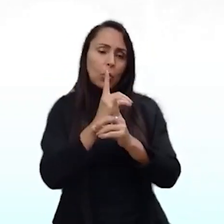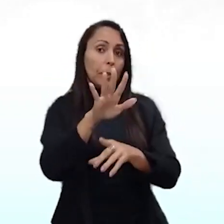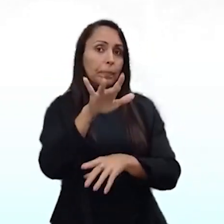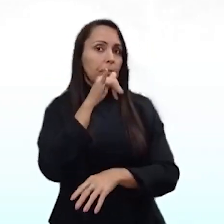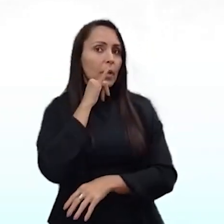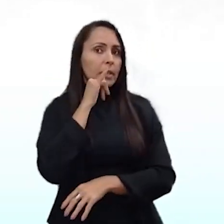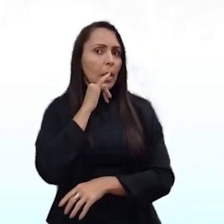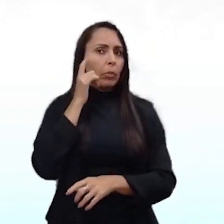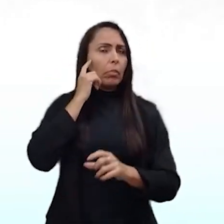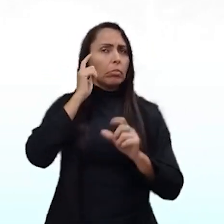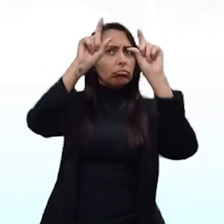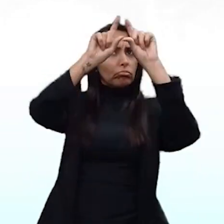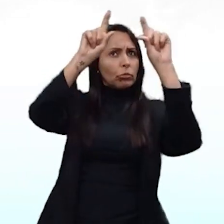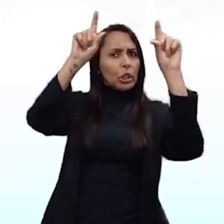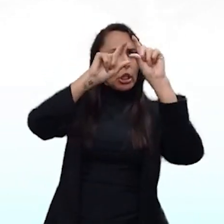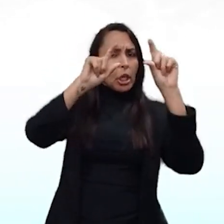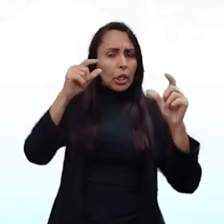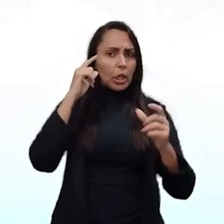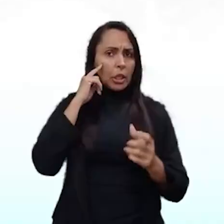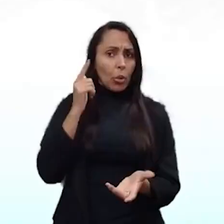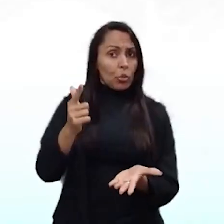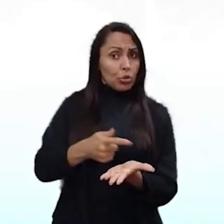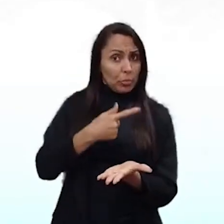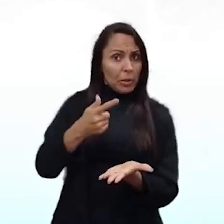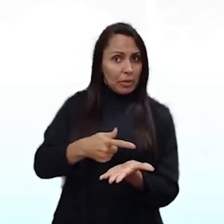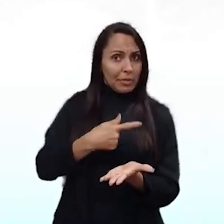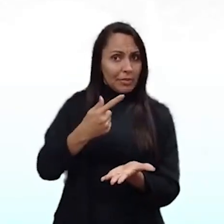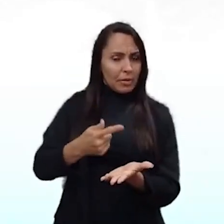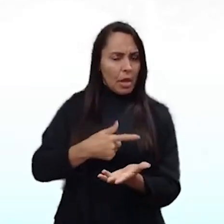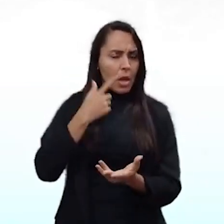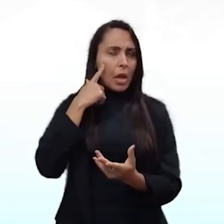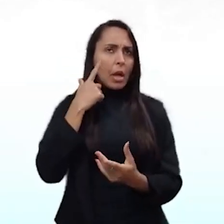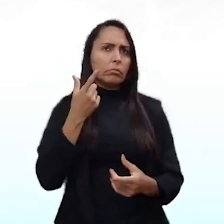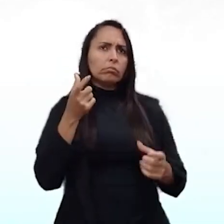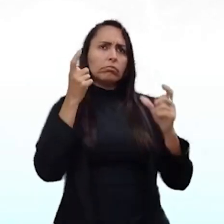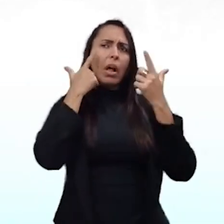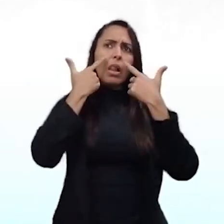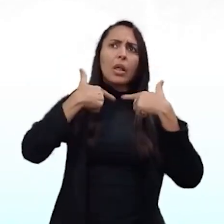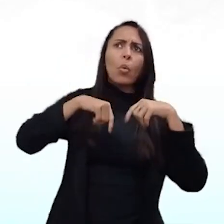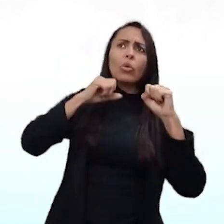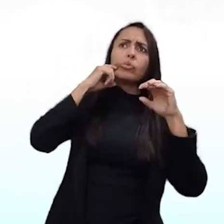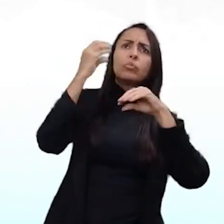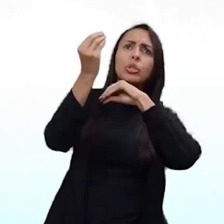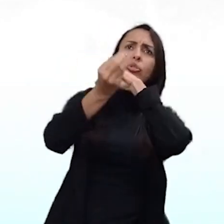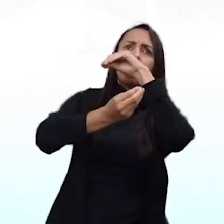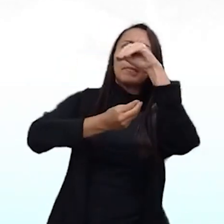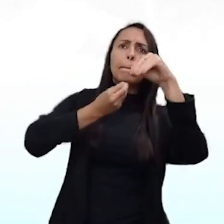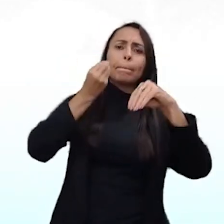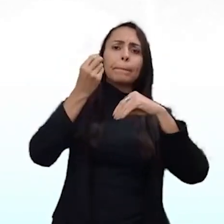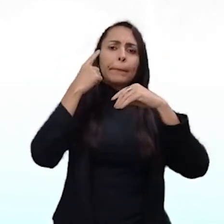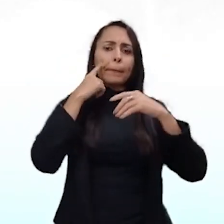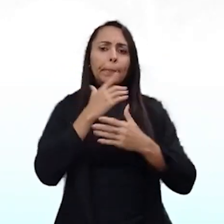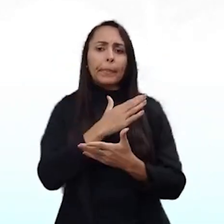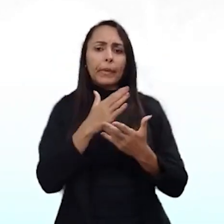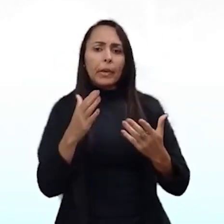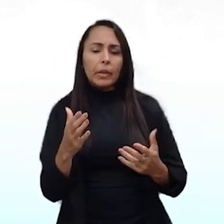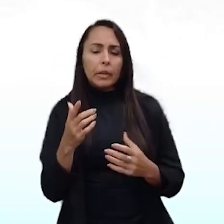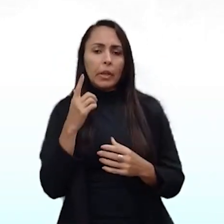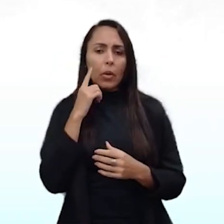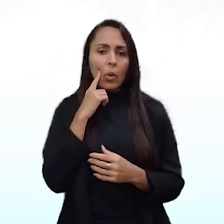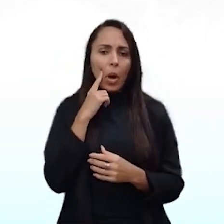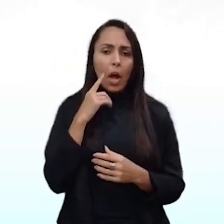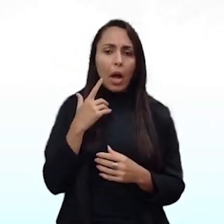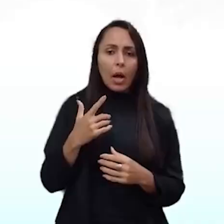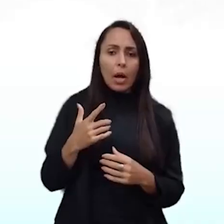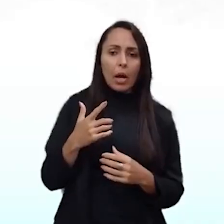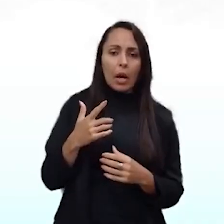nas tirinhas. Então, as tirinhas apresentam lá uma linguagem o quê? Mista, uma charge, que você vê